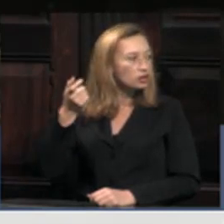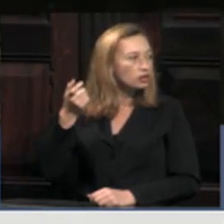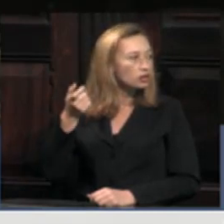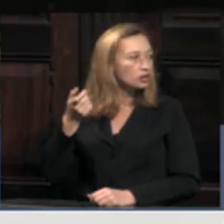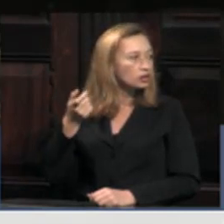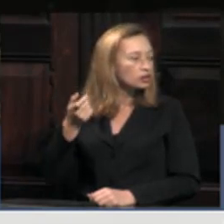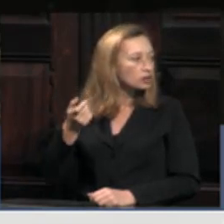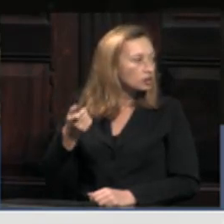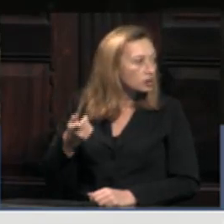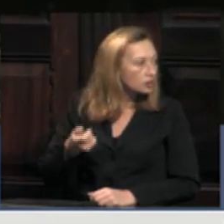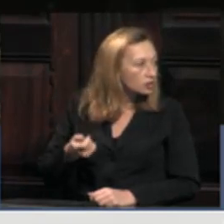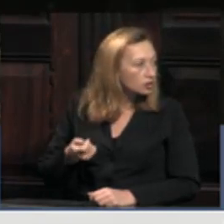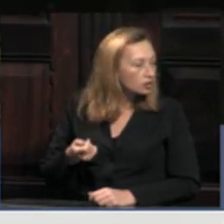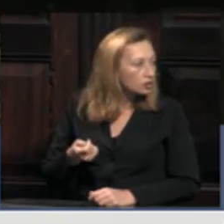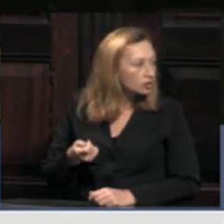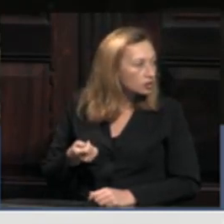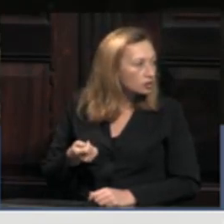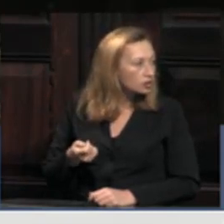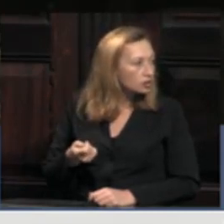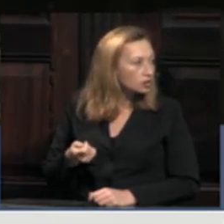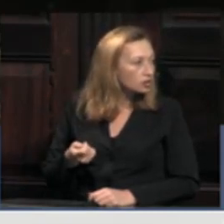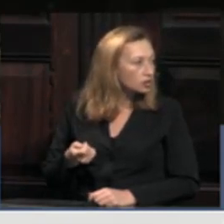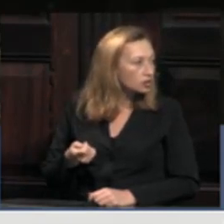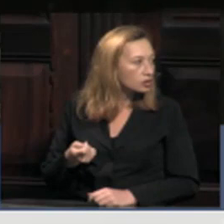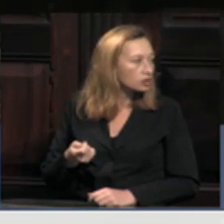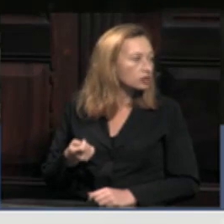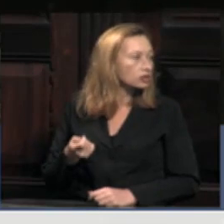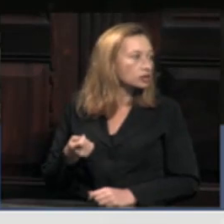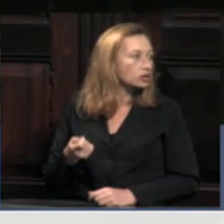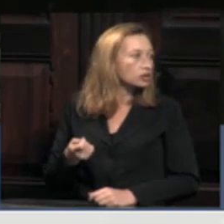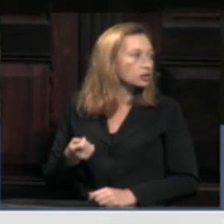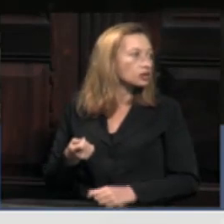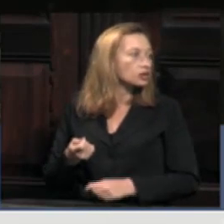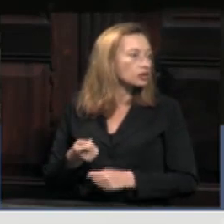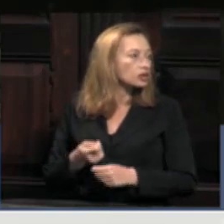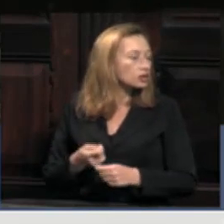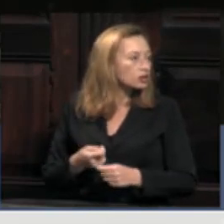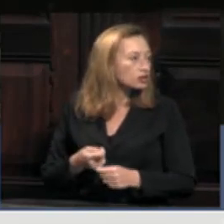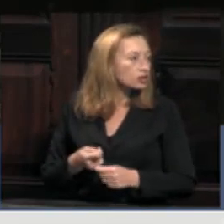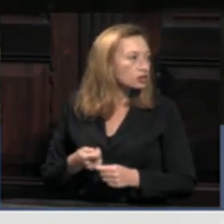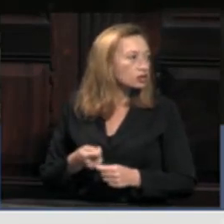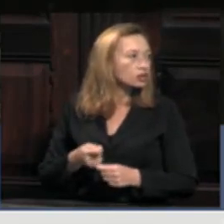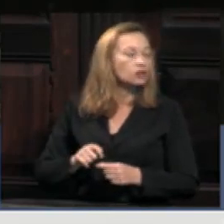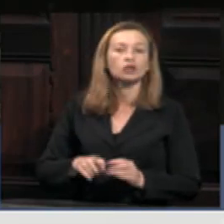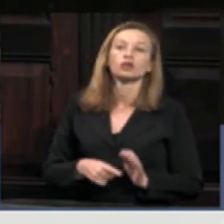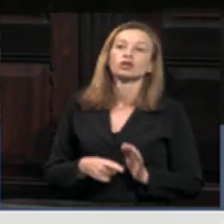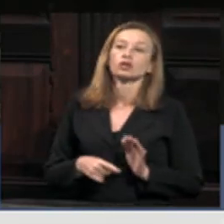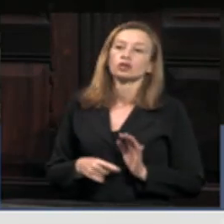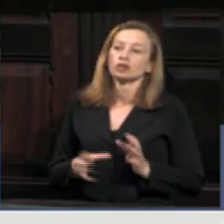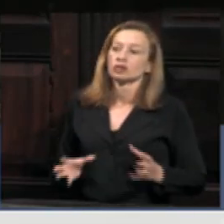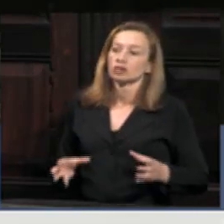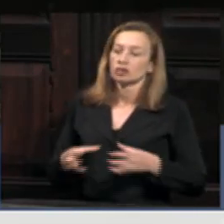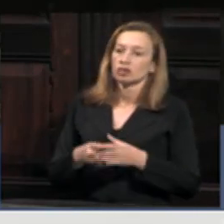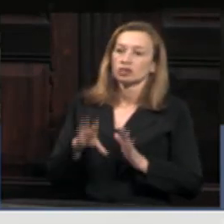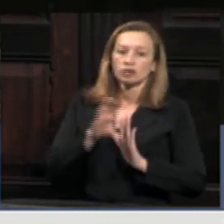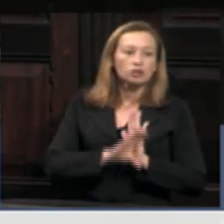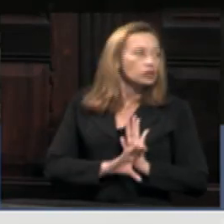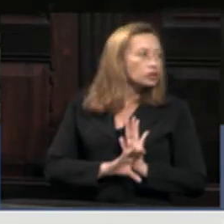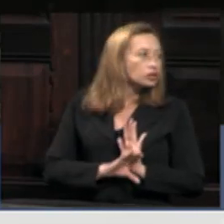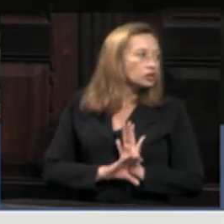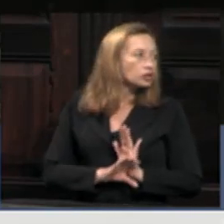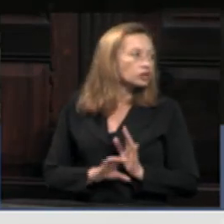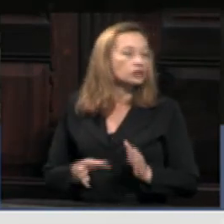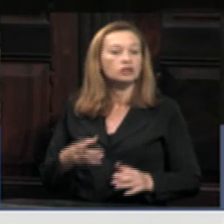de medicamentos vencidos e ou fora de uso. Pendendo de parecer da Comissão de Emendas Constitucionais e Vetos,